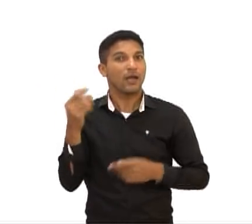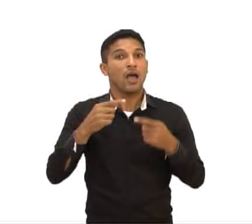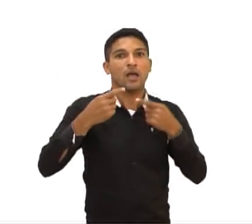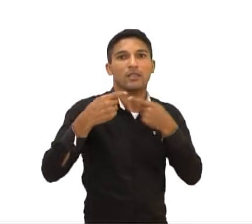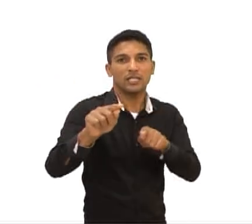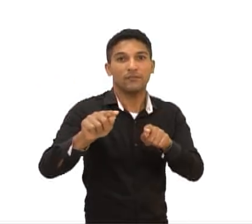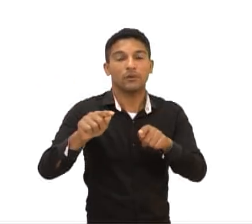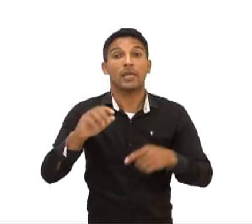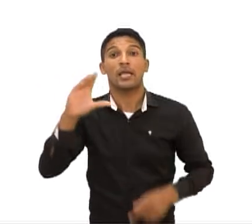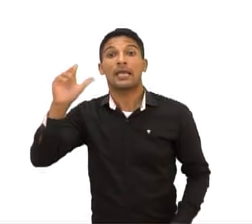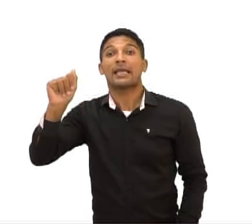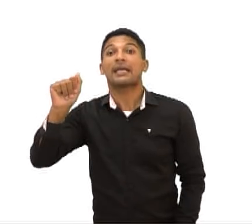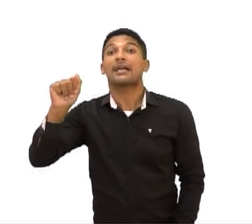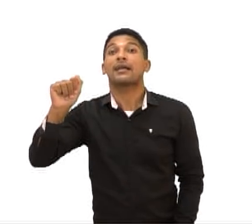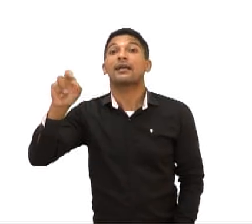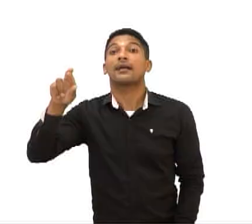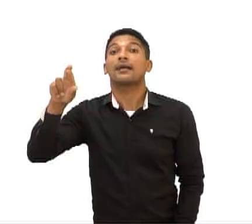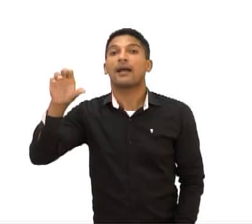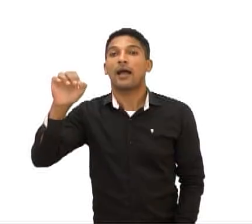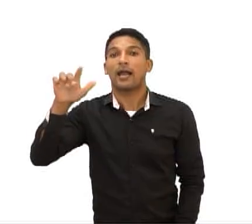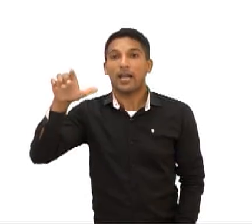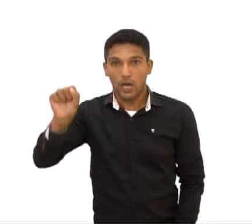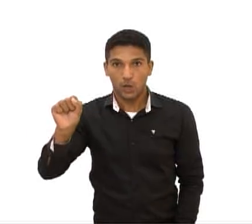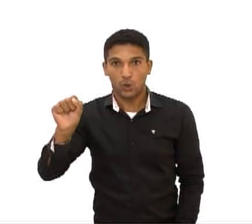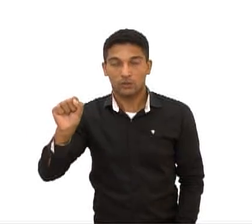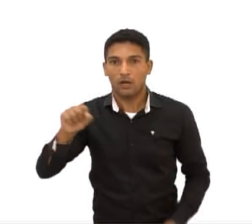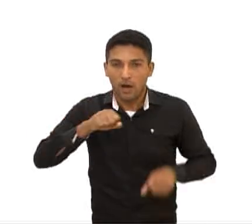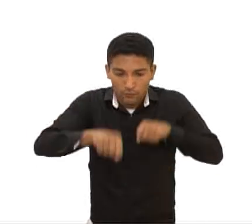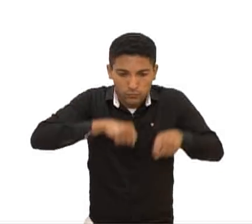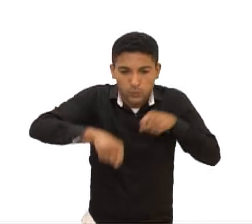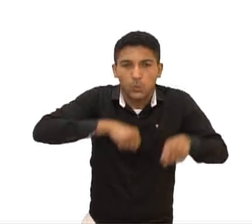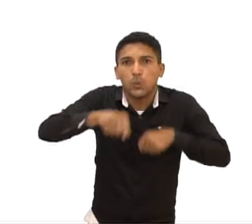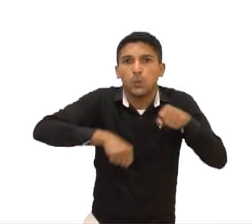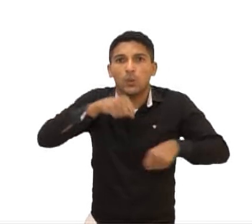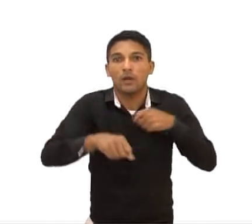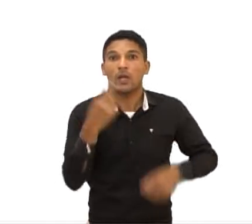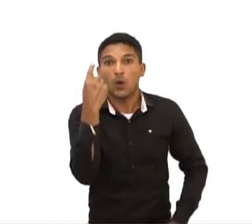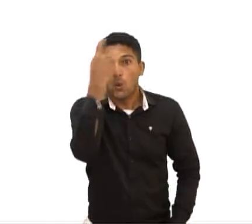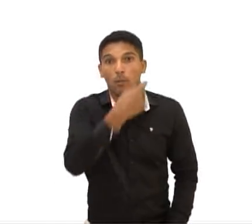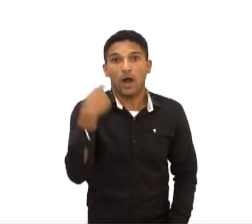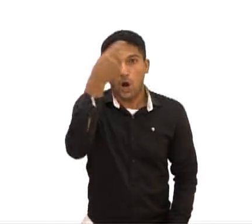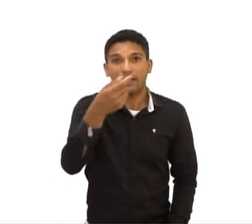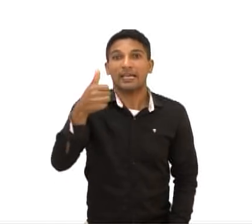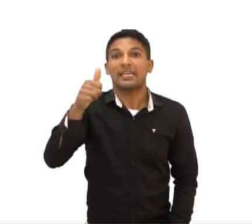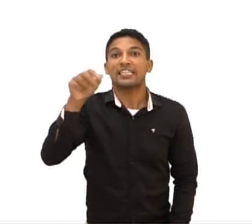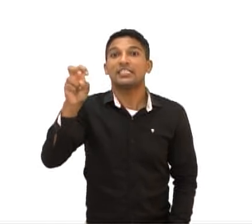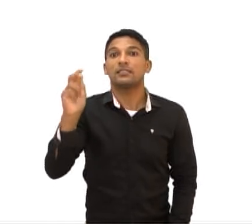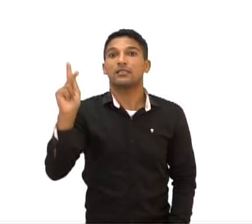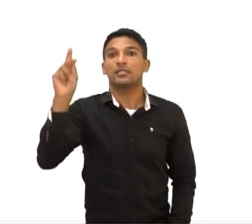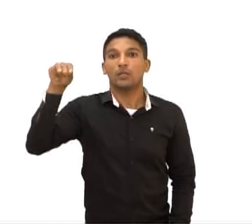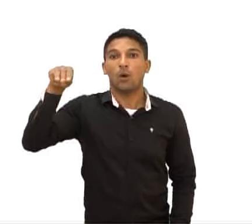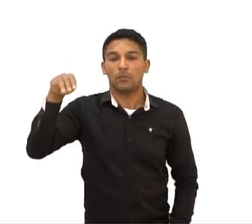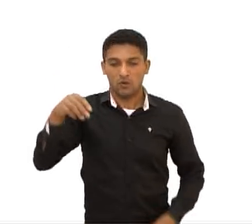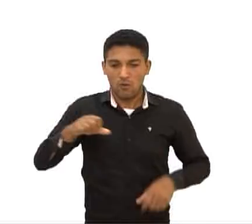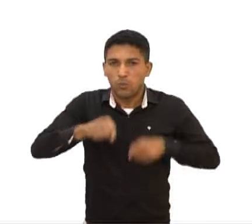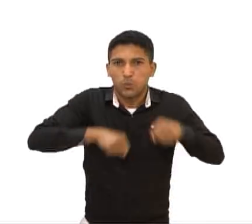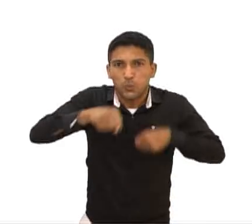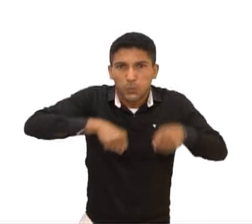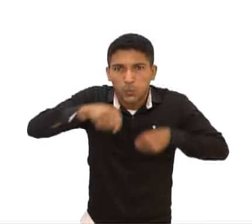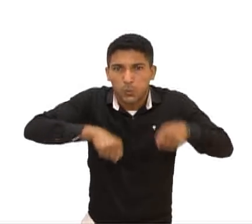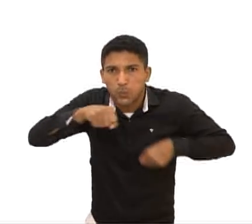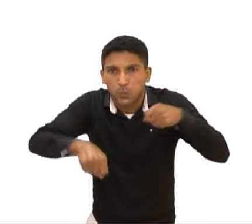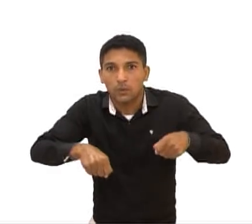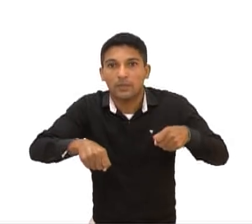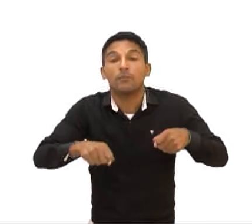bicicleta, Carlos percorreu 15,5 km na primeira hora e mais 12,25 km na segunda hora.